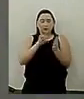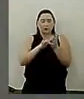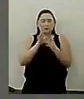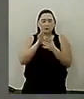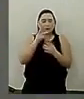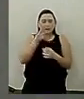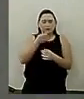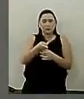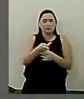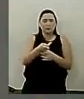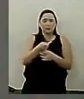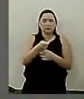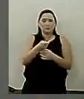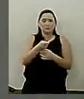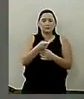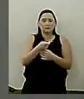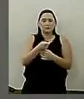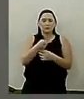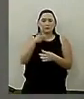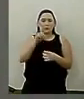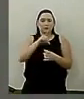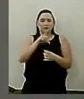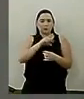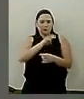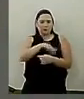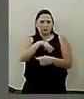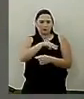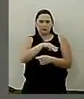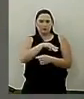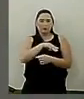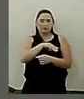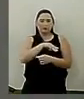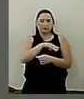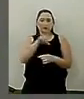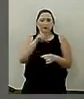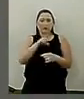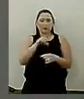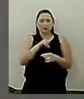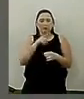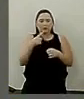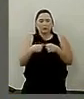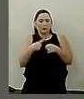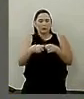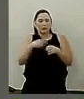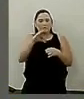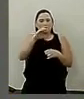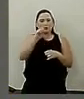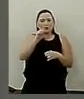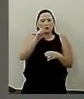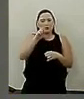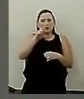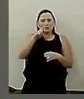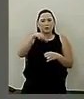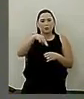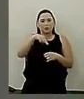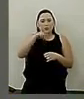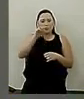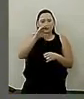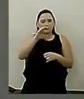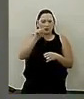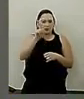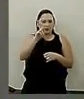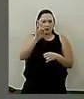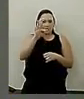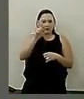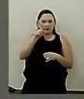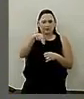Jesus constantemente fazia um giro missionário por elas, as cidades de Cafarnaum, onde Pedro morava e o Senhor